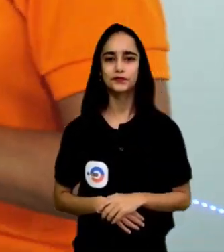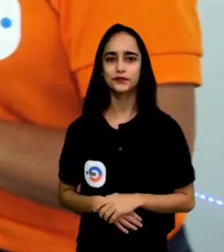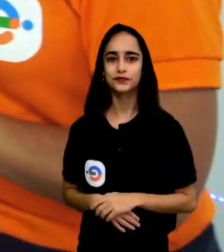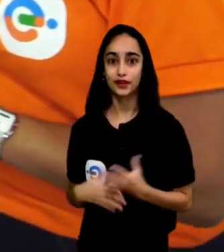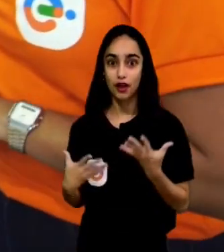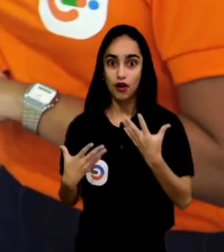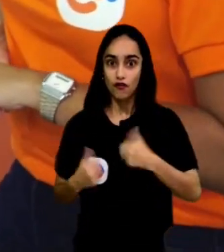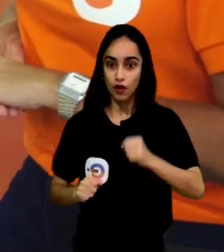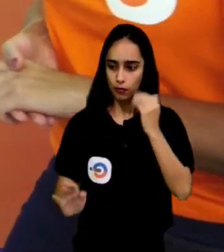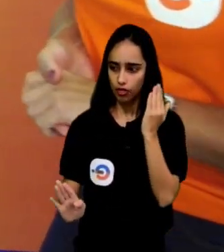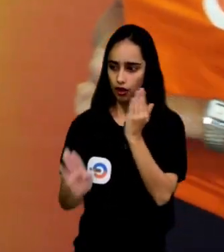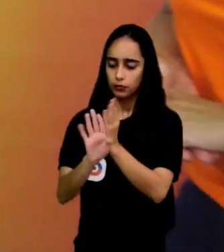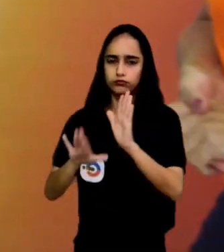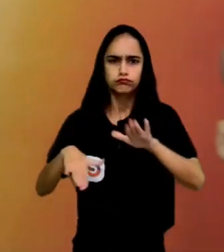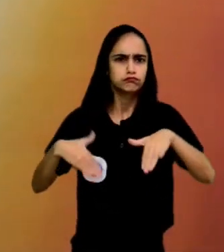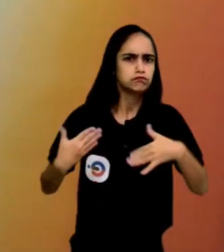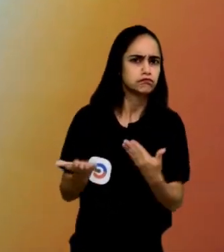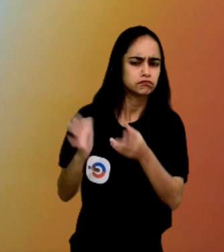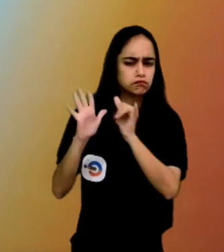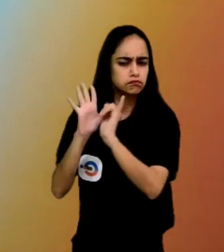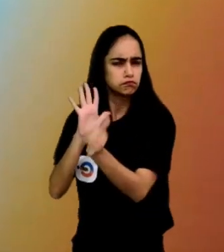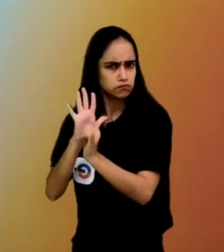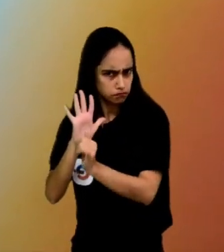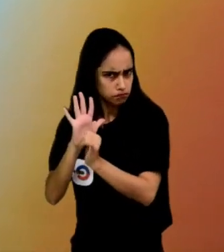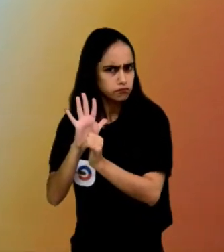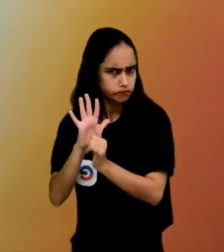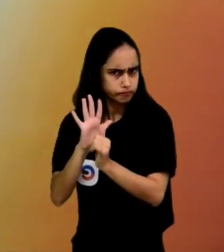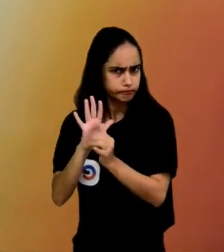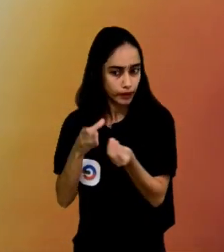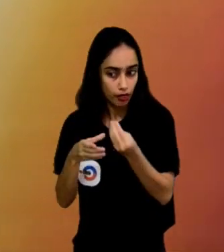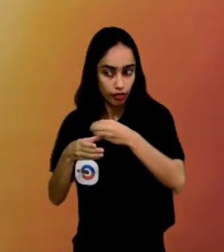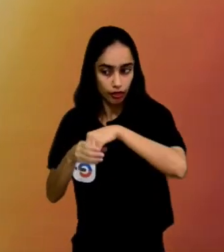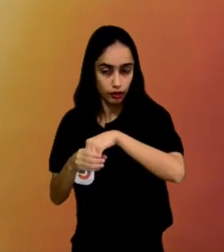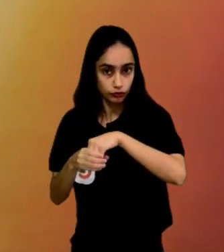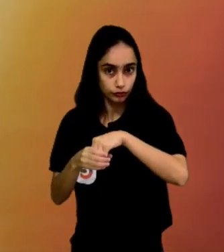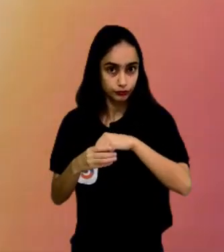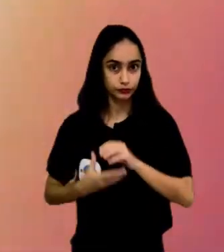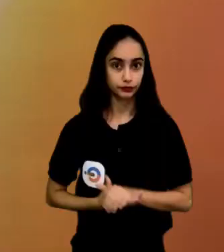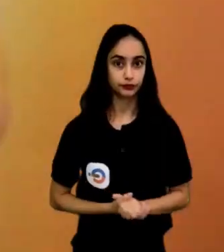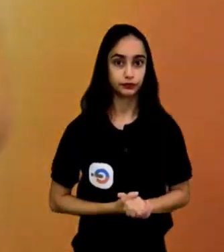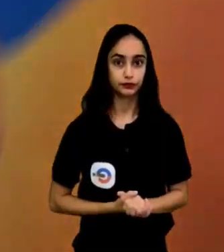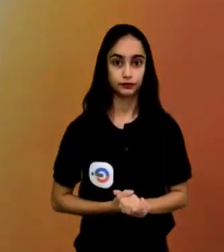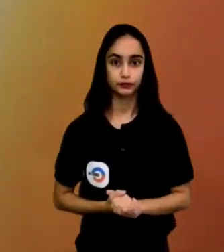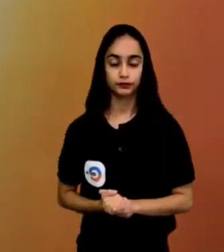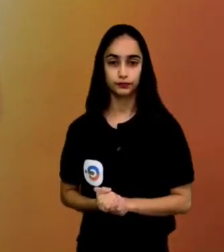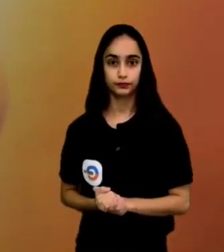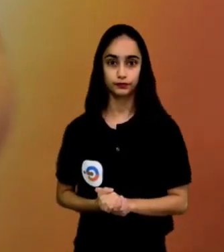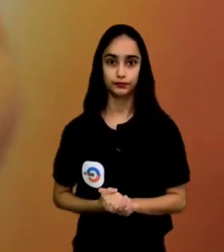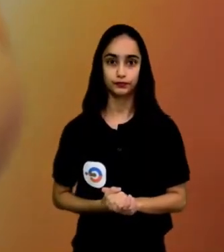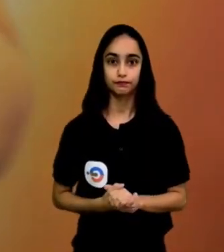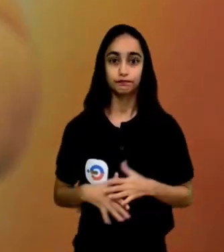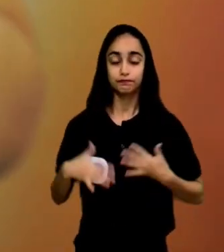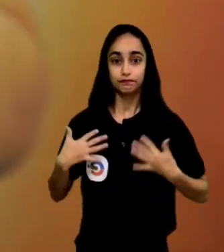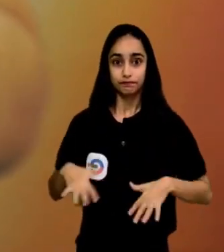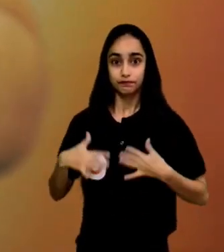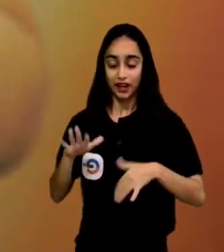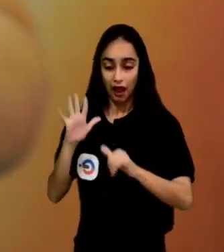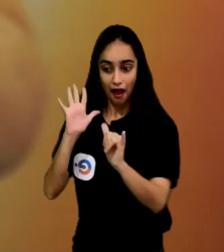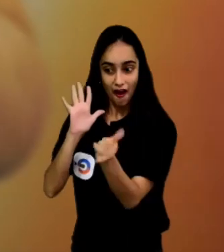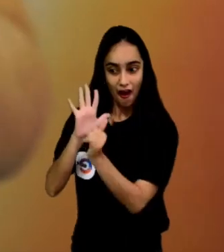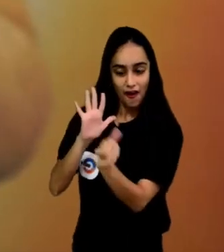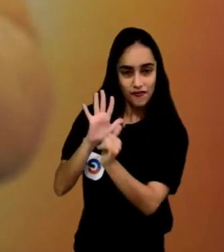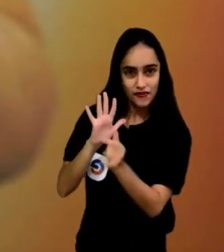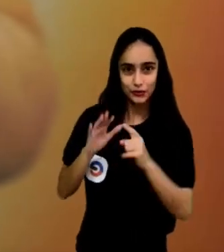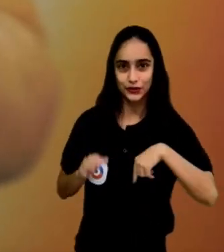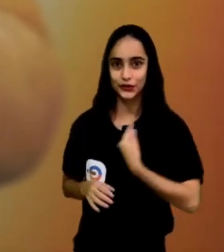Vamos descobrir qual fábula está aqui no envelope azul. A fábula que temos